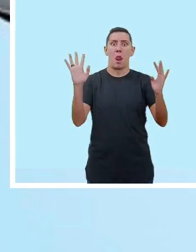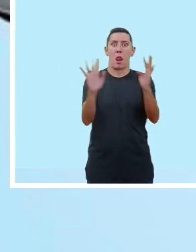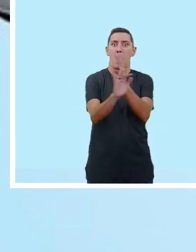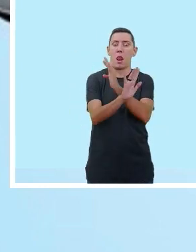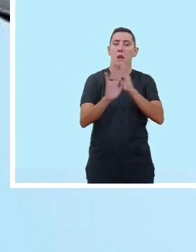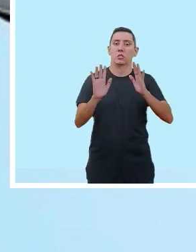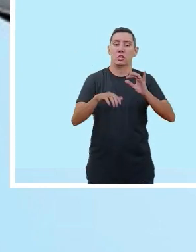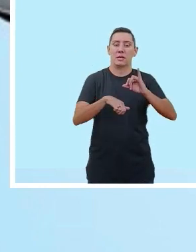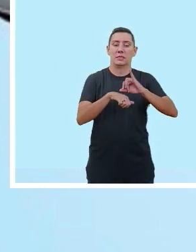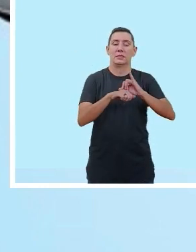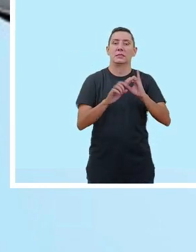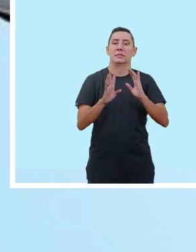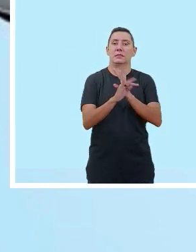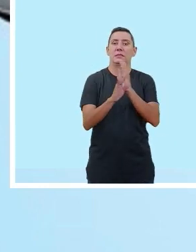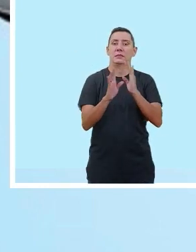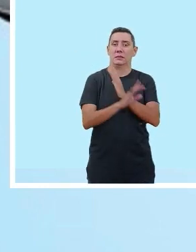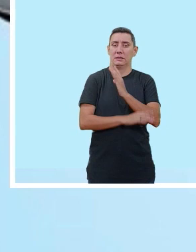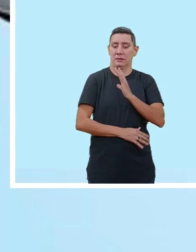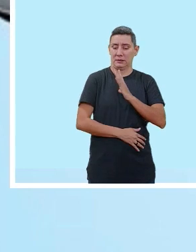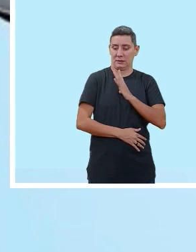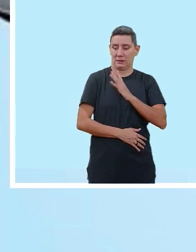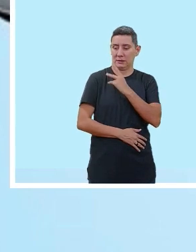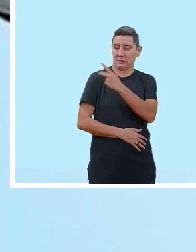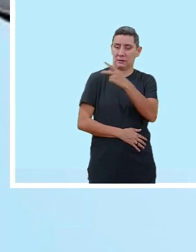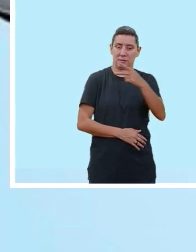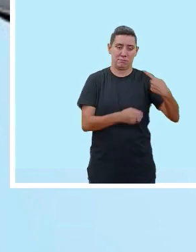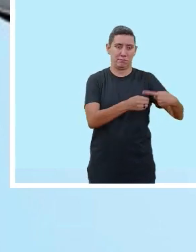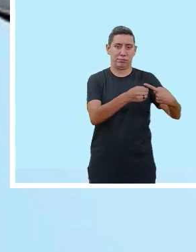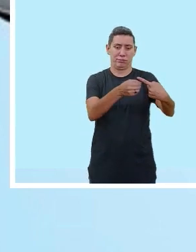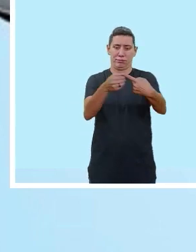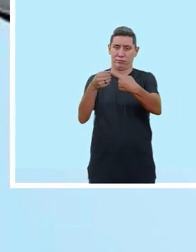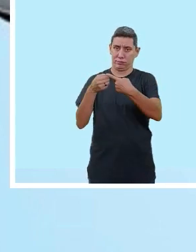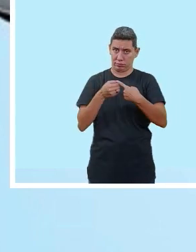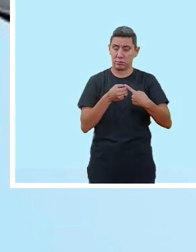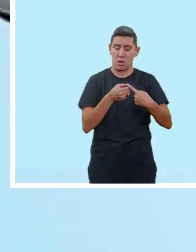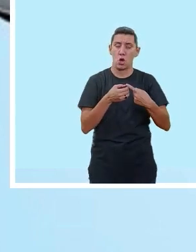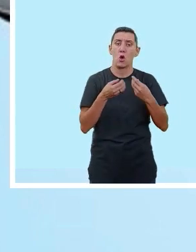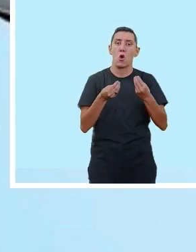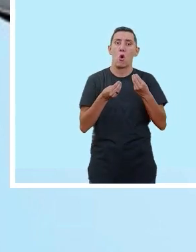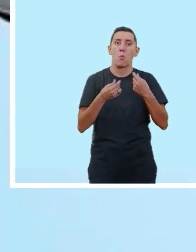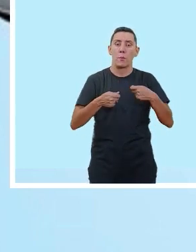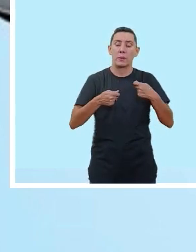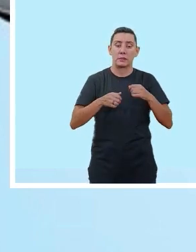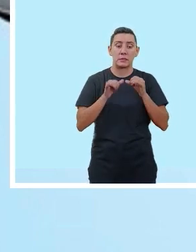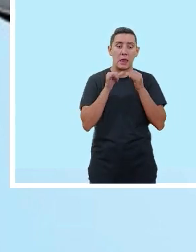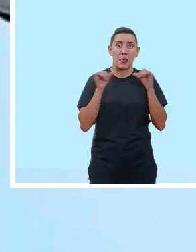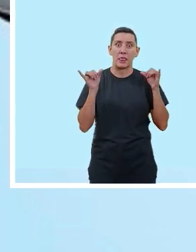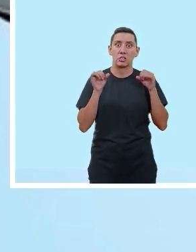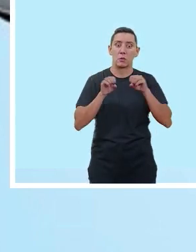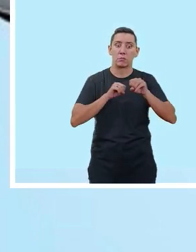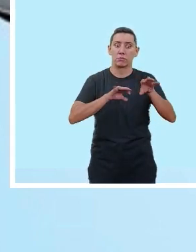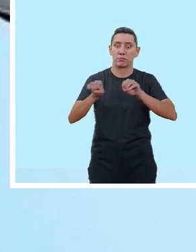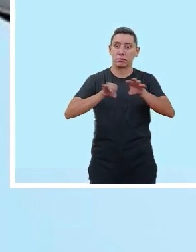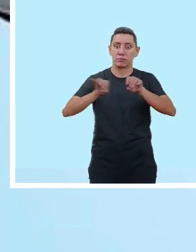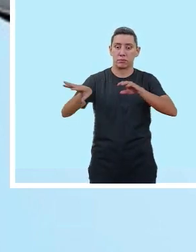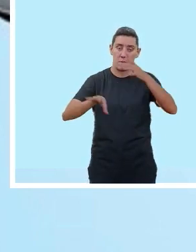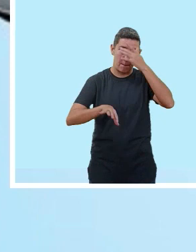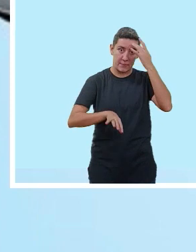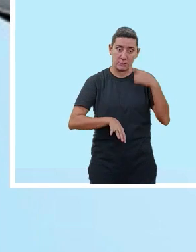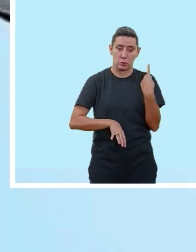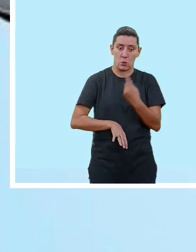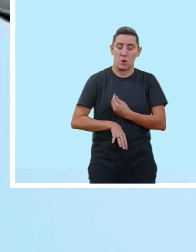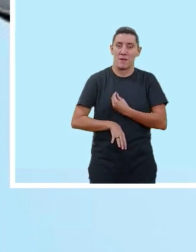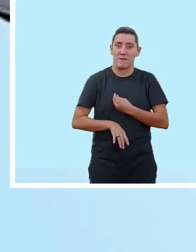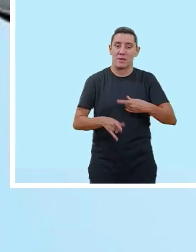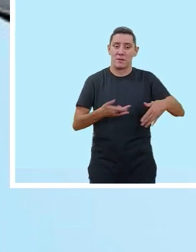urbanos. Então, a forma como gerar e distribuir energia para essas pessoas é um tópico muito importante para tratar